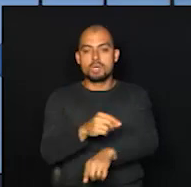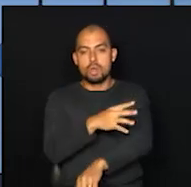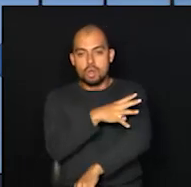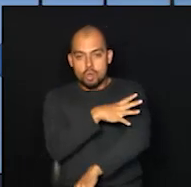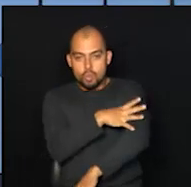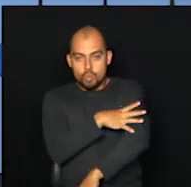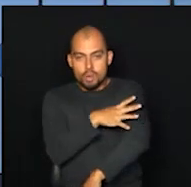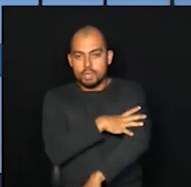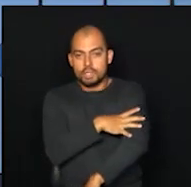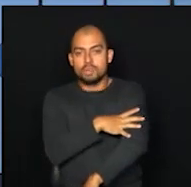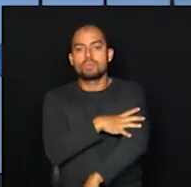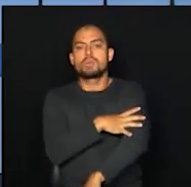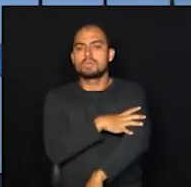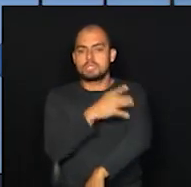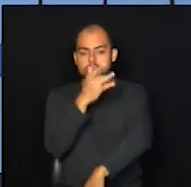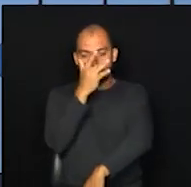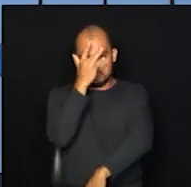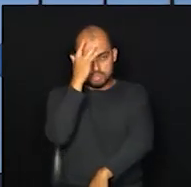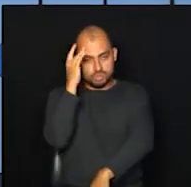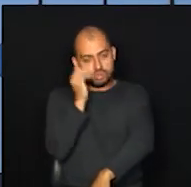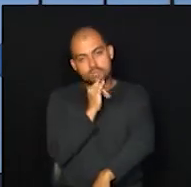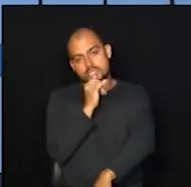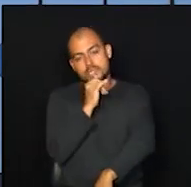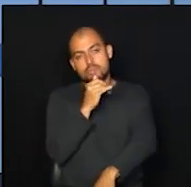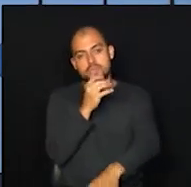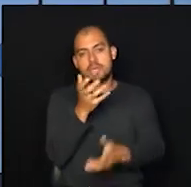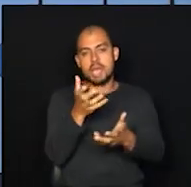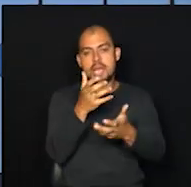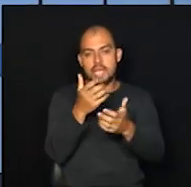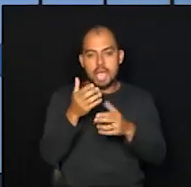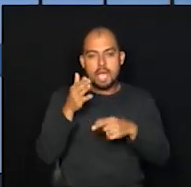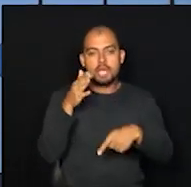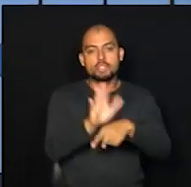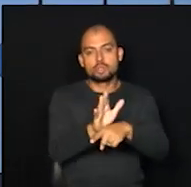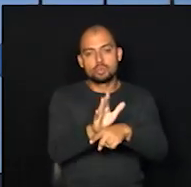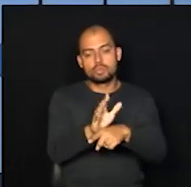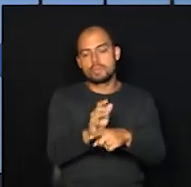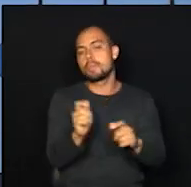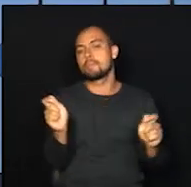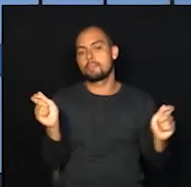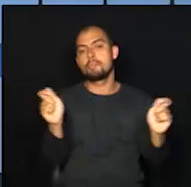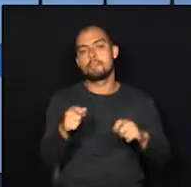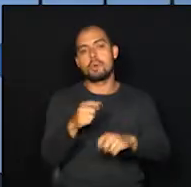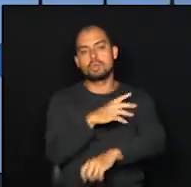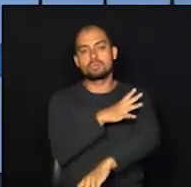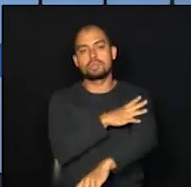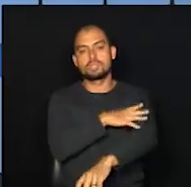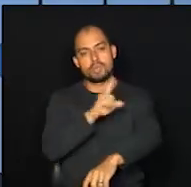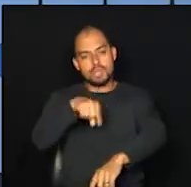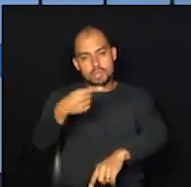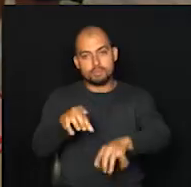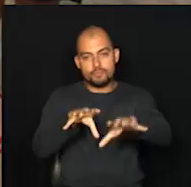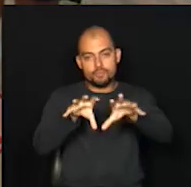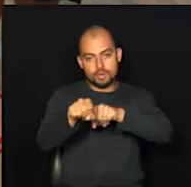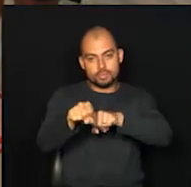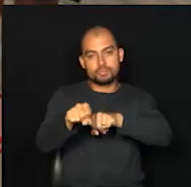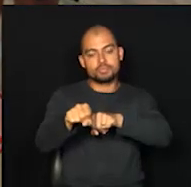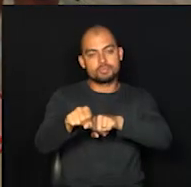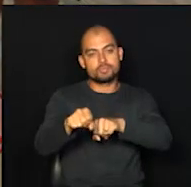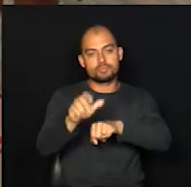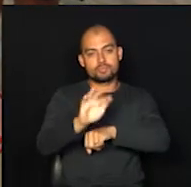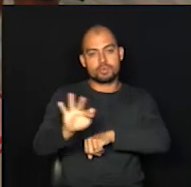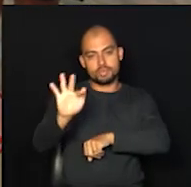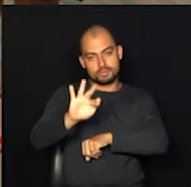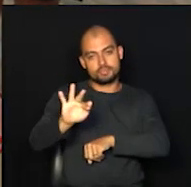para os alunos que acreditam que precisam de um reforço para conseguir entrar depois na graduação. O que eu acredito que